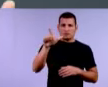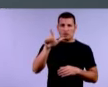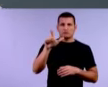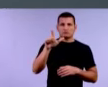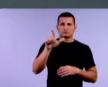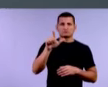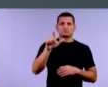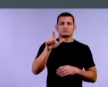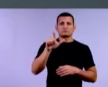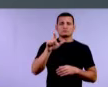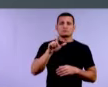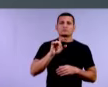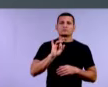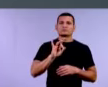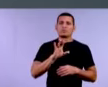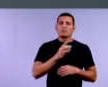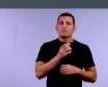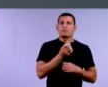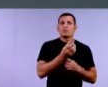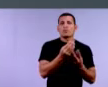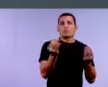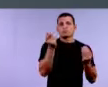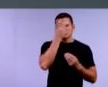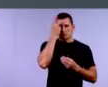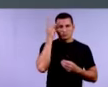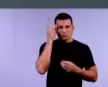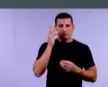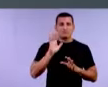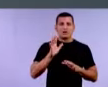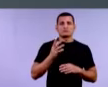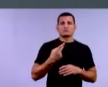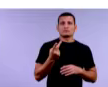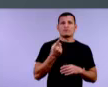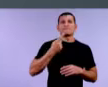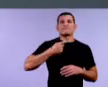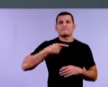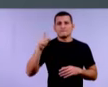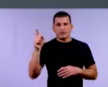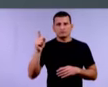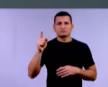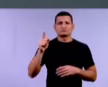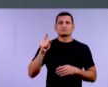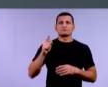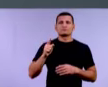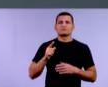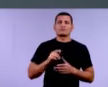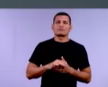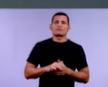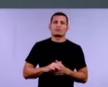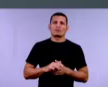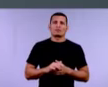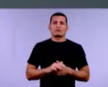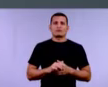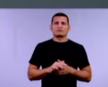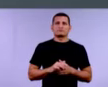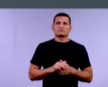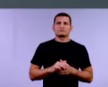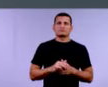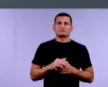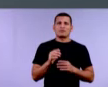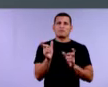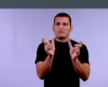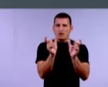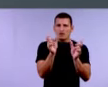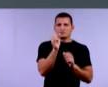simboliza muitas pessoas, mas a gente vai e não a gente vamos. Então, geralmente as palavras que são singular,